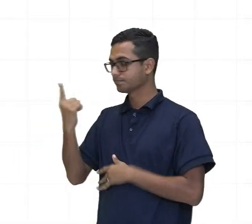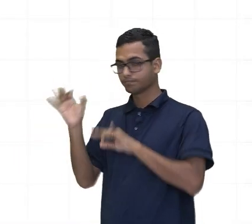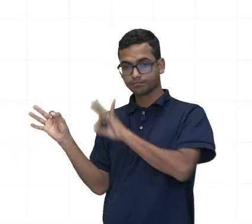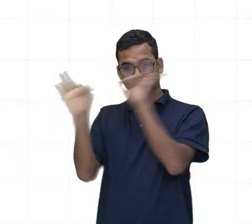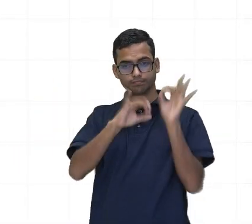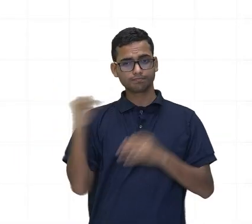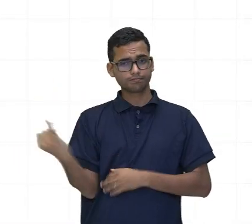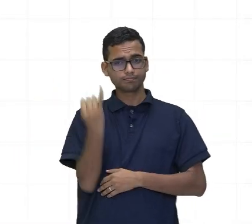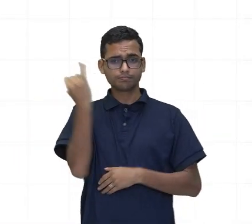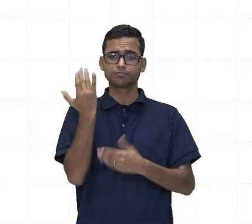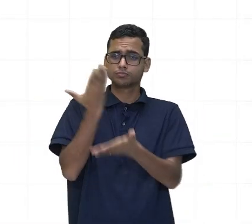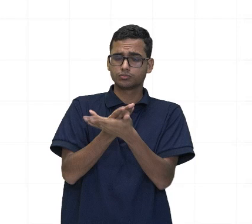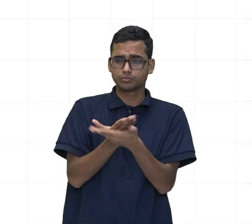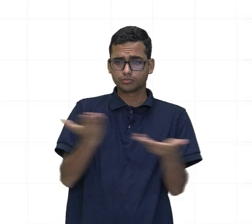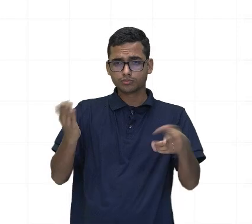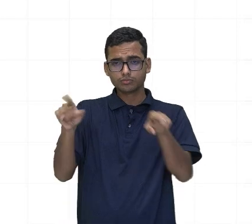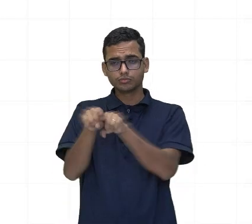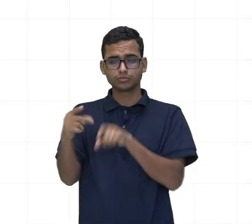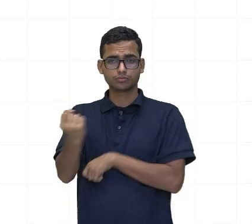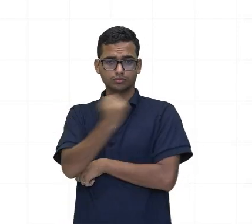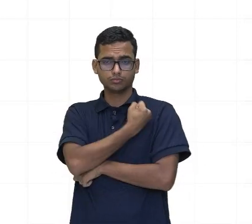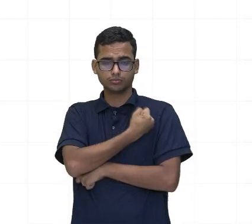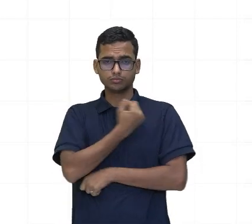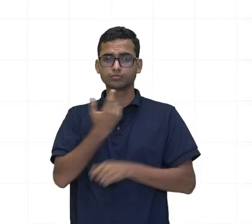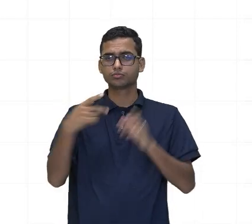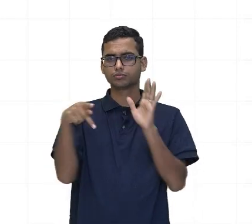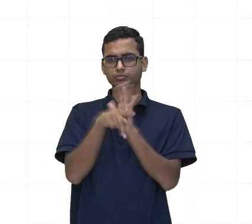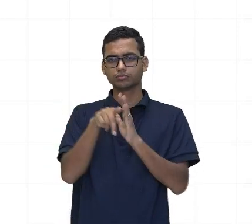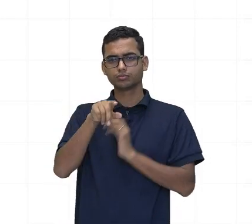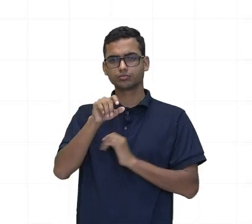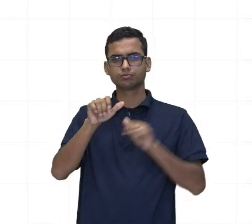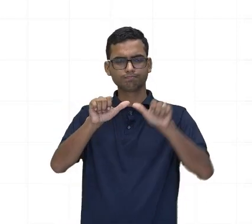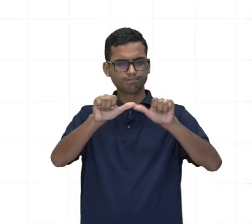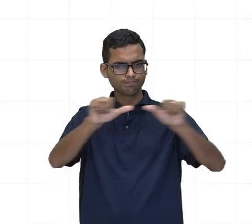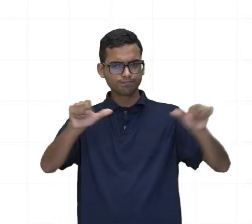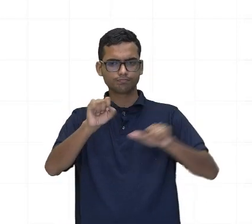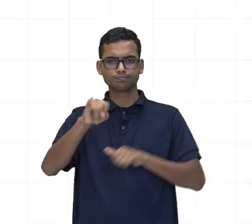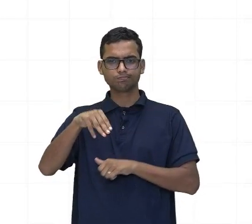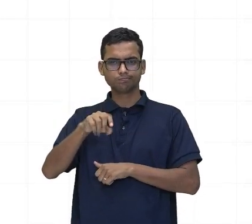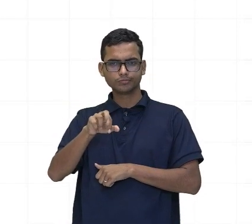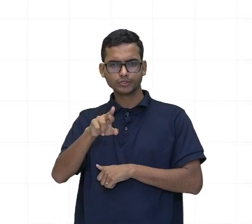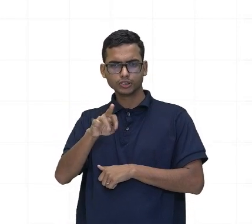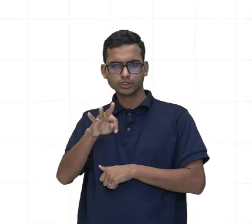agora, que é a questão do número simétrico e do número oposto. Vamos ver.